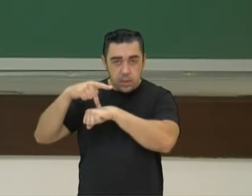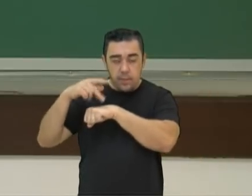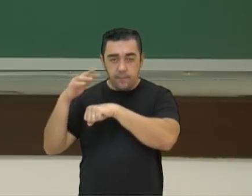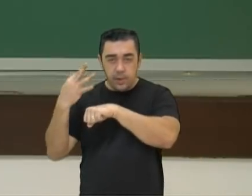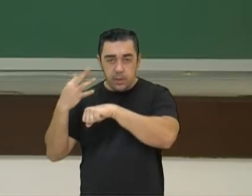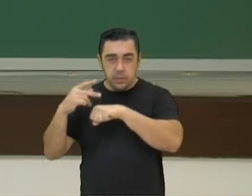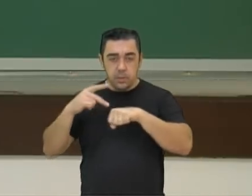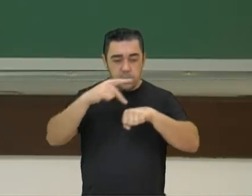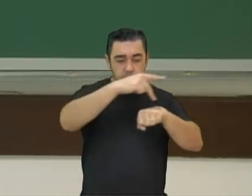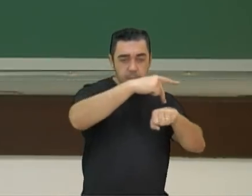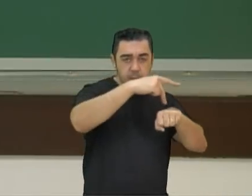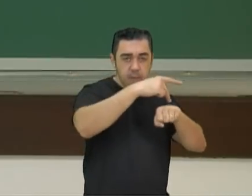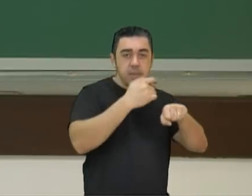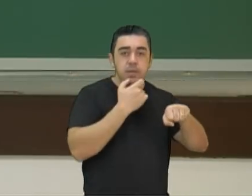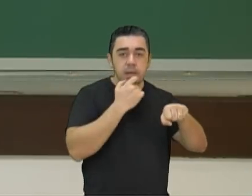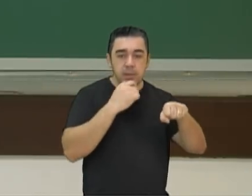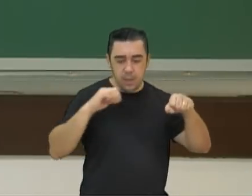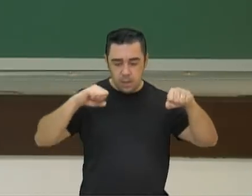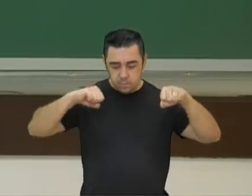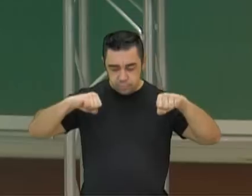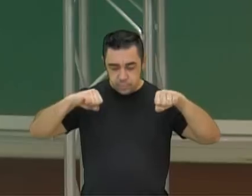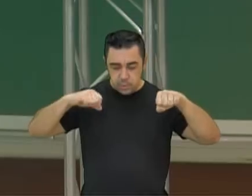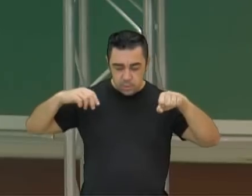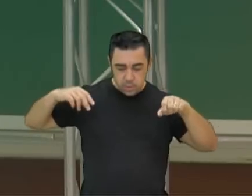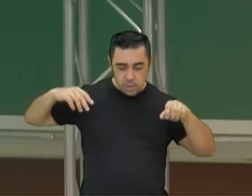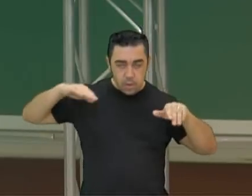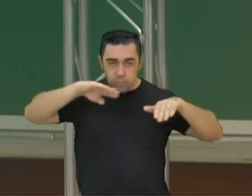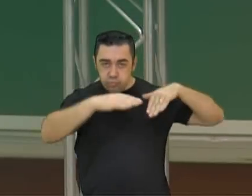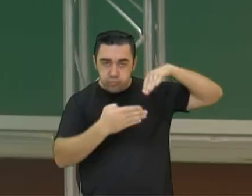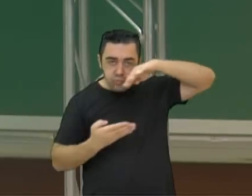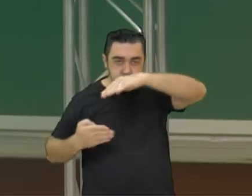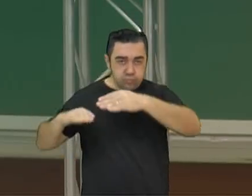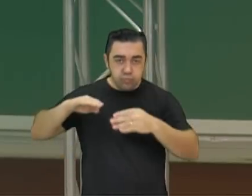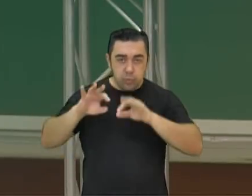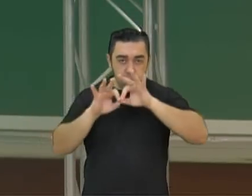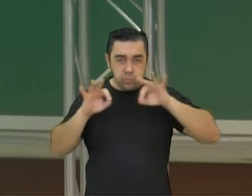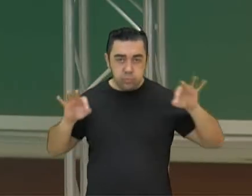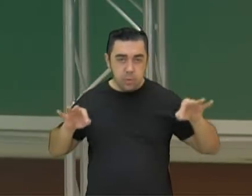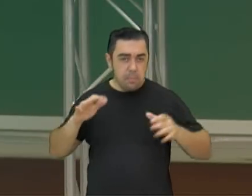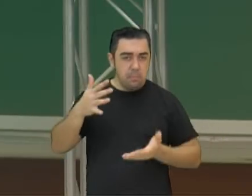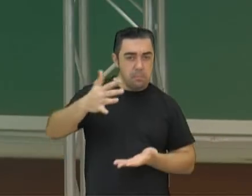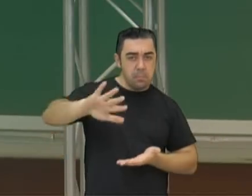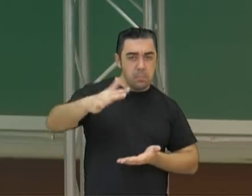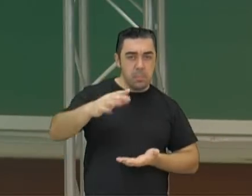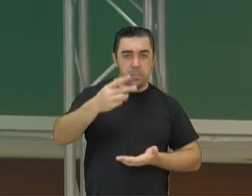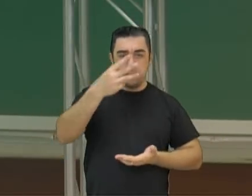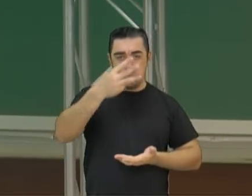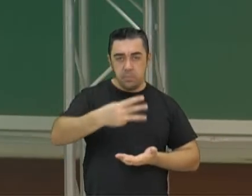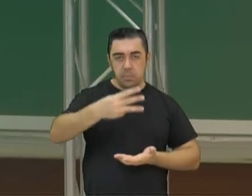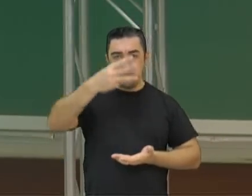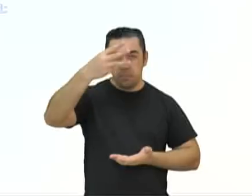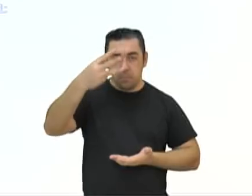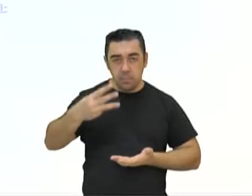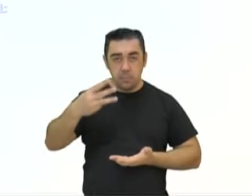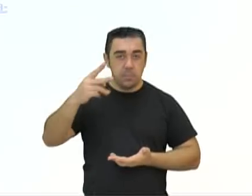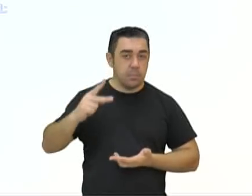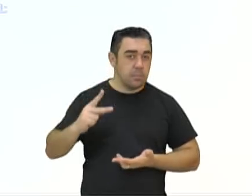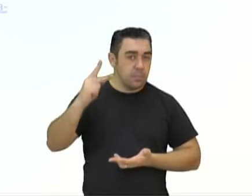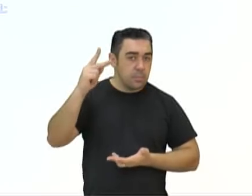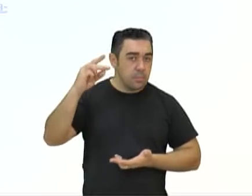a nado, fazendo esse percurso ali, que tem em torno de 33